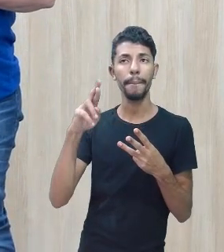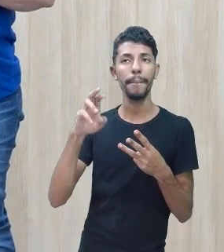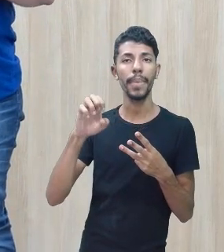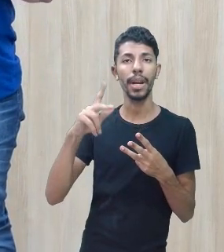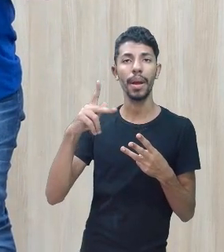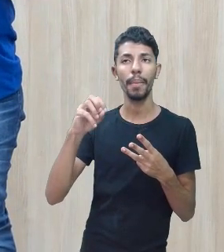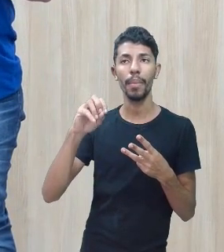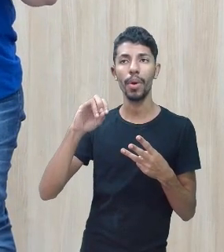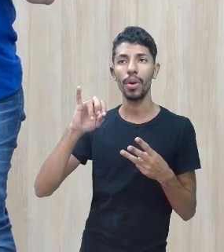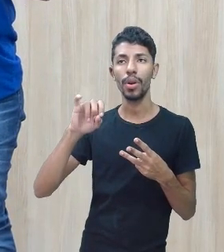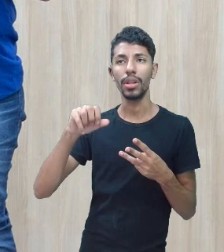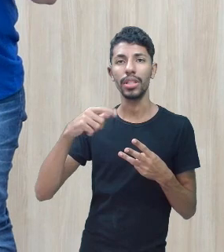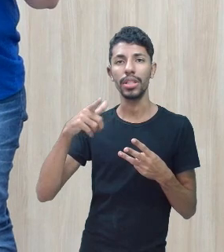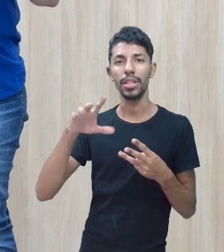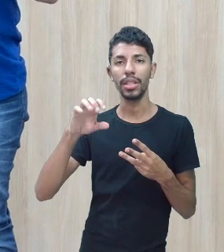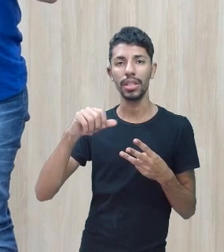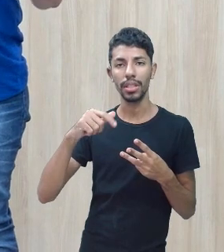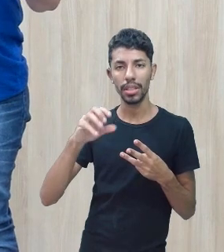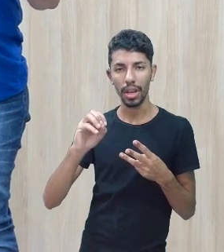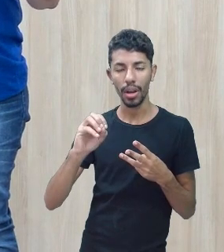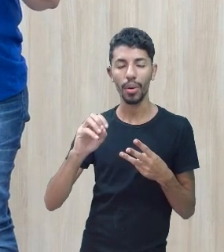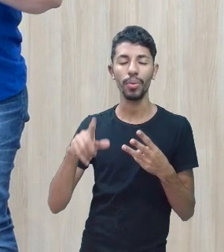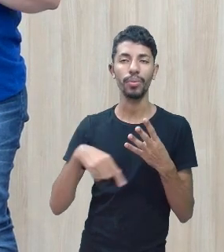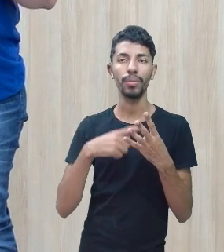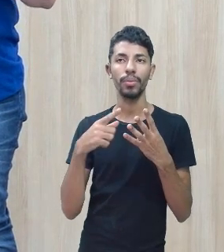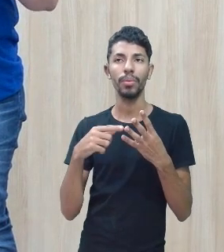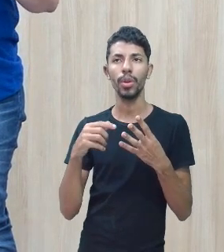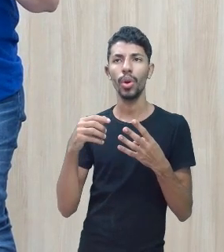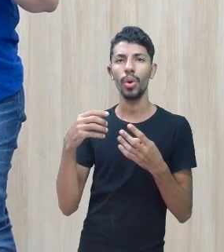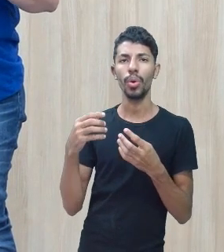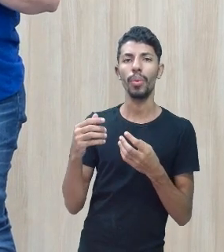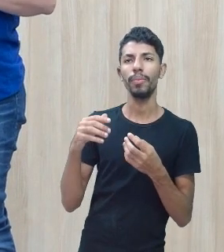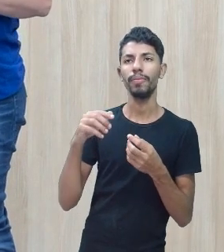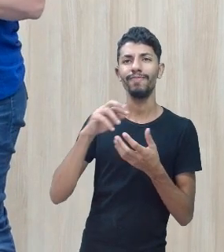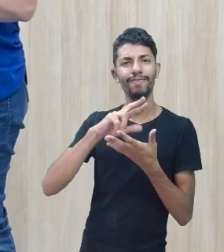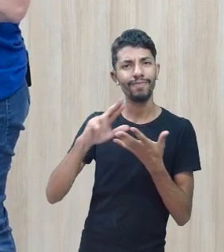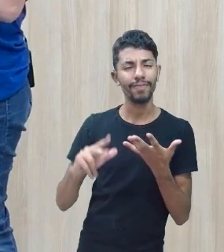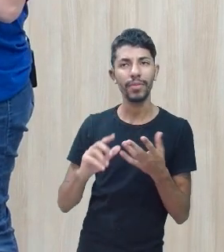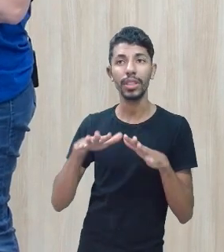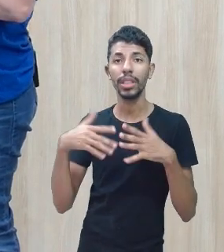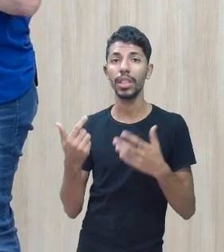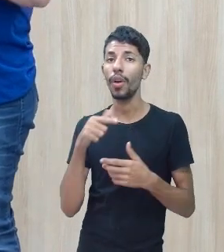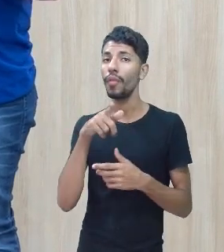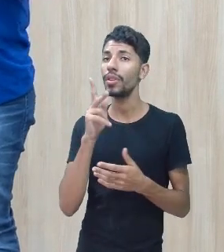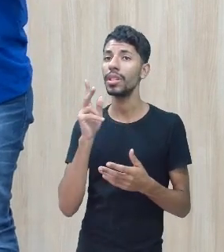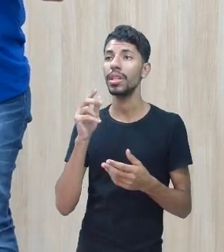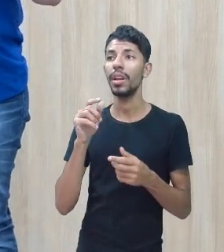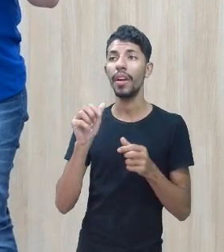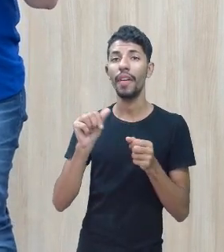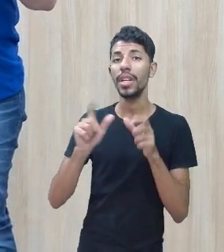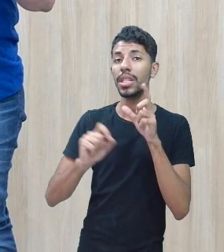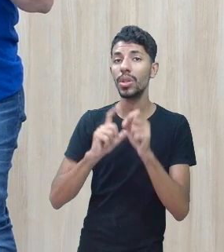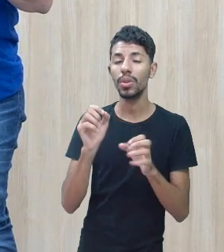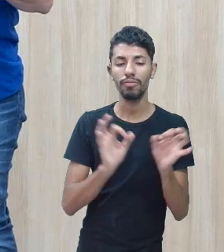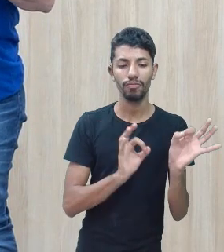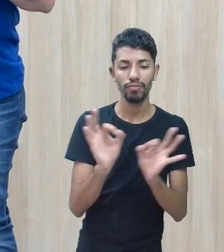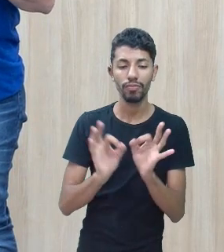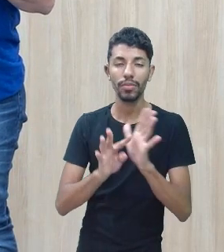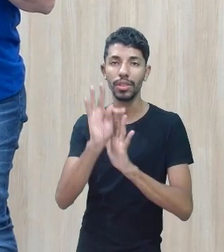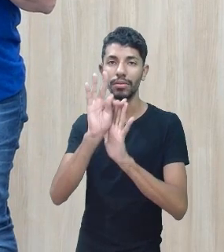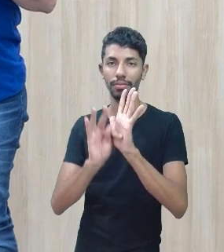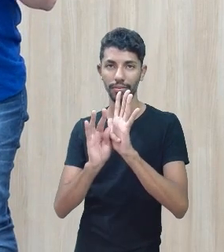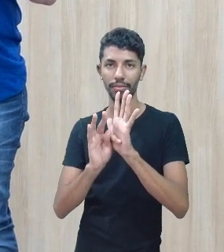preposições, com, para, em, como. Então, você vai estar articulando o seu